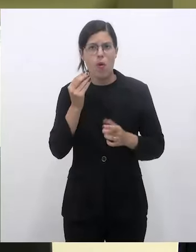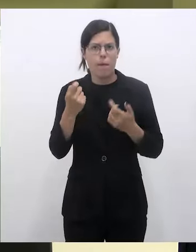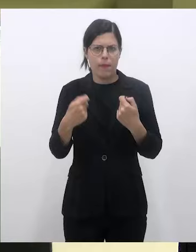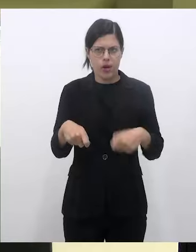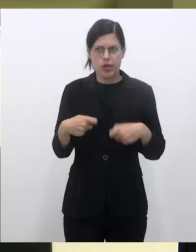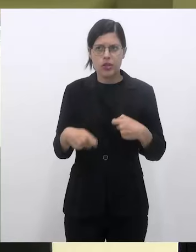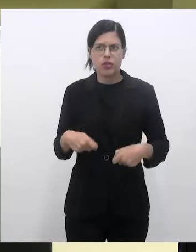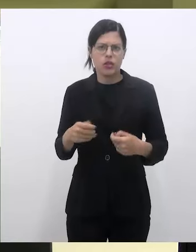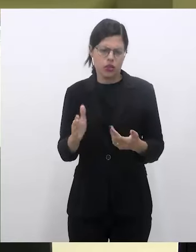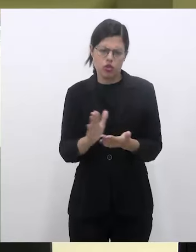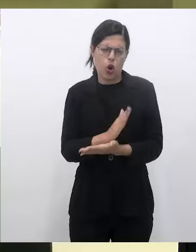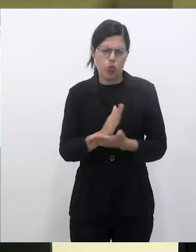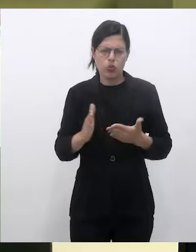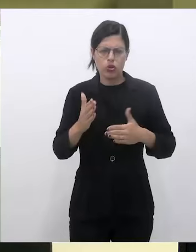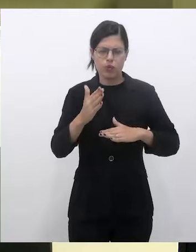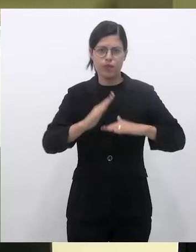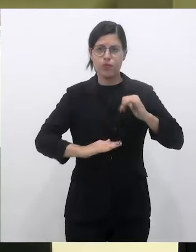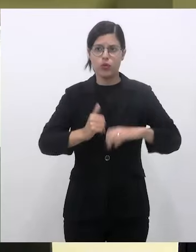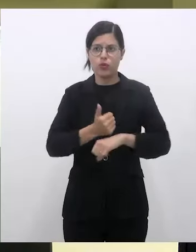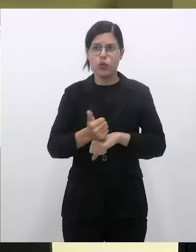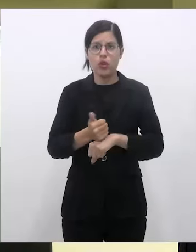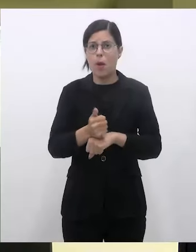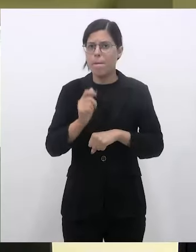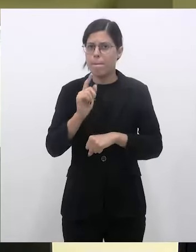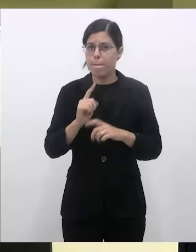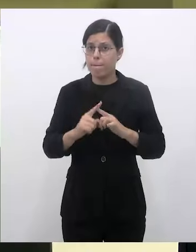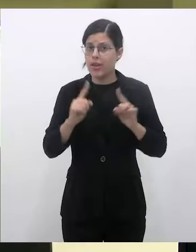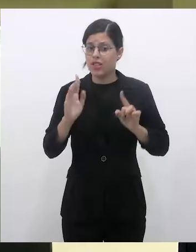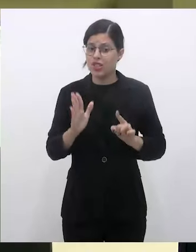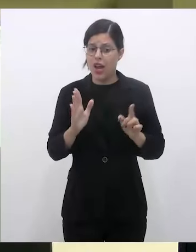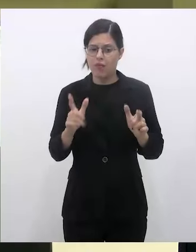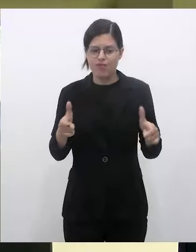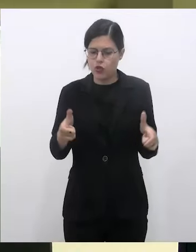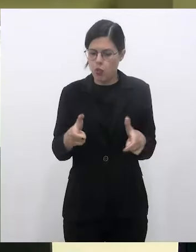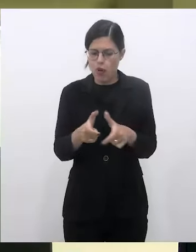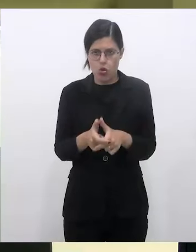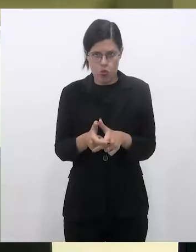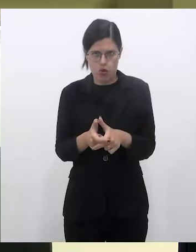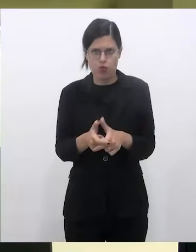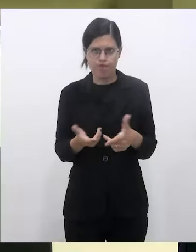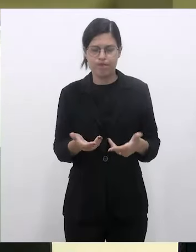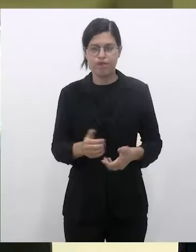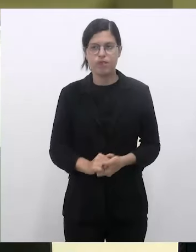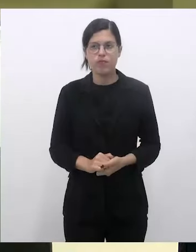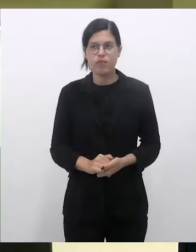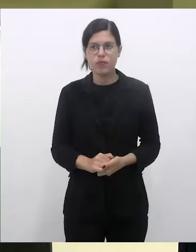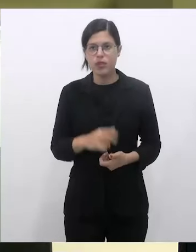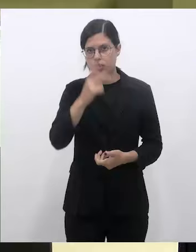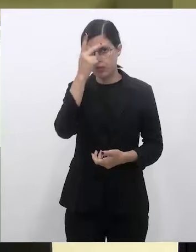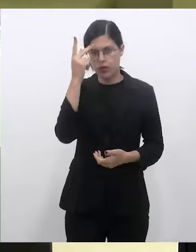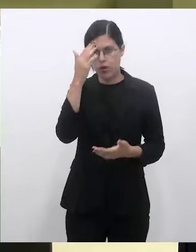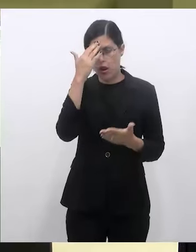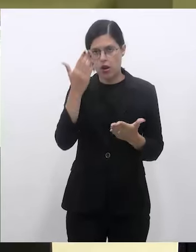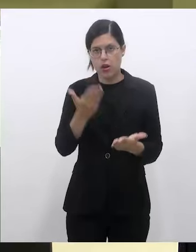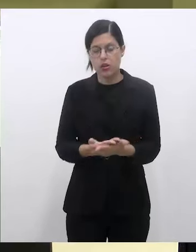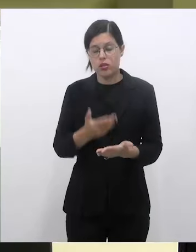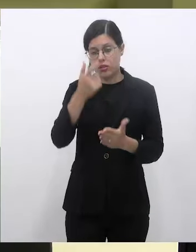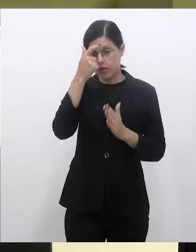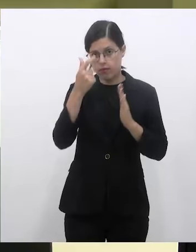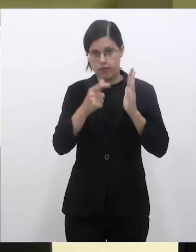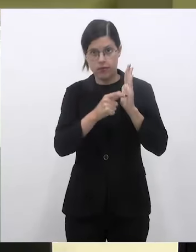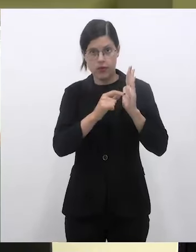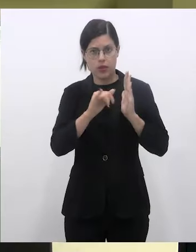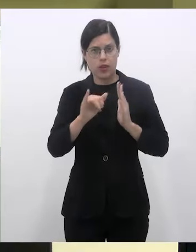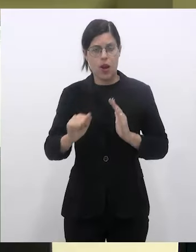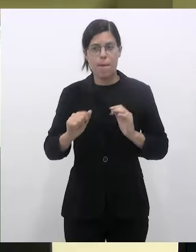mão de obra dos profissionais, mas já reduziu absurdamente. Muita gente acredita, inclusive,